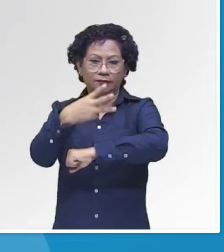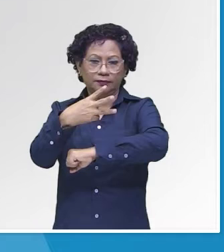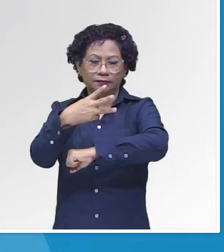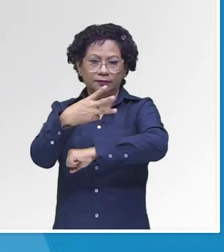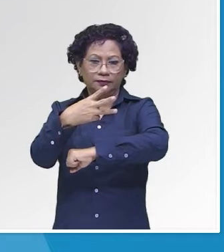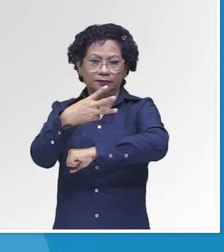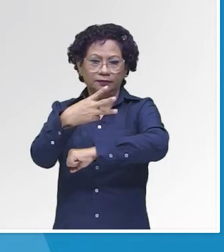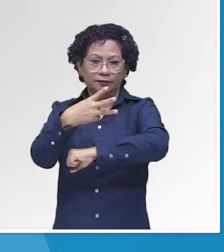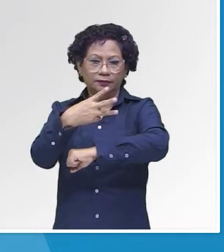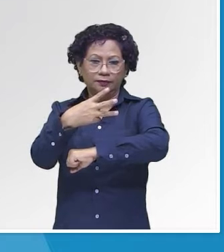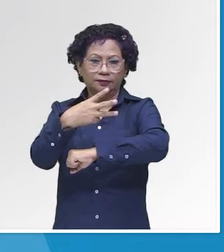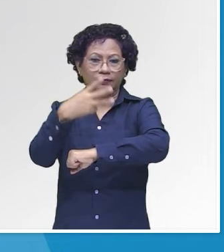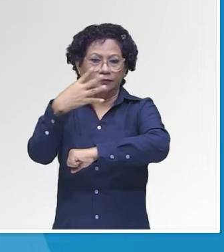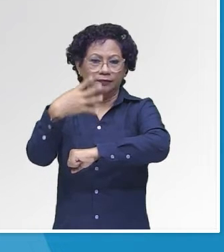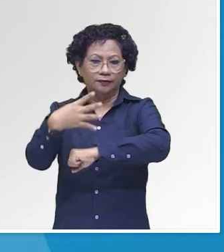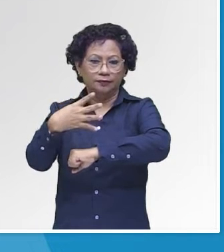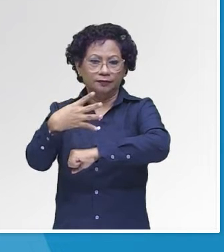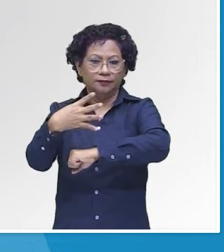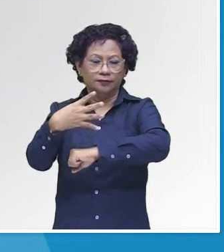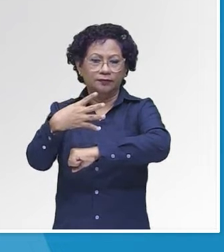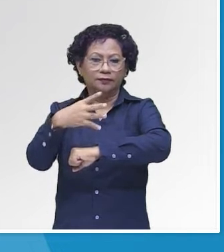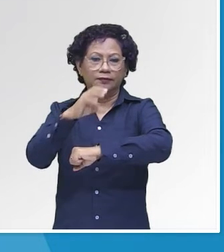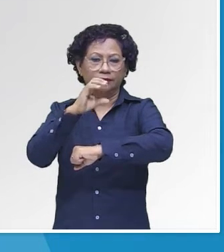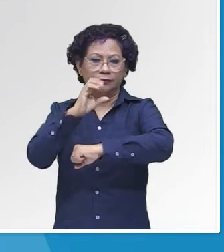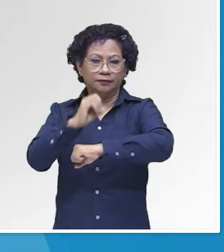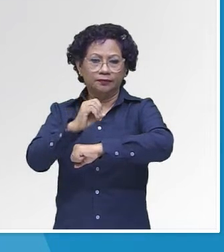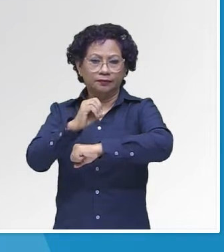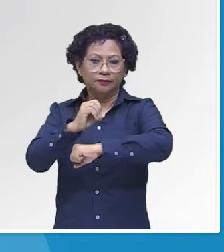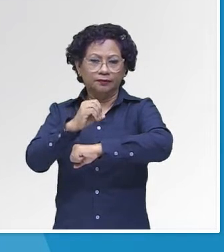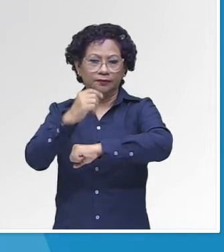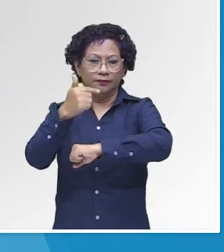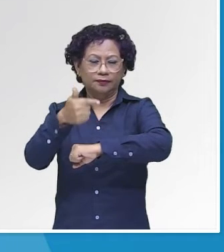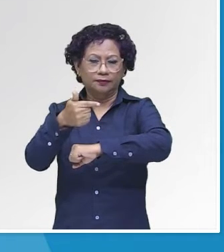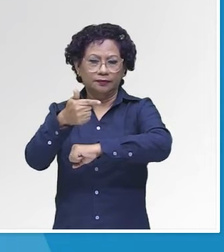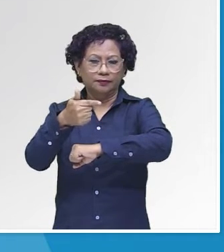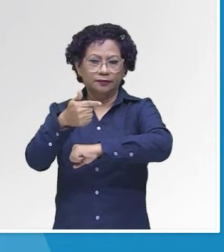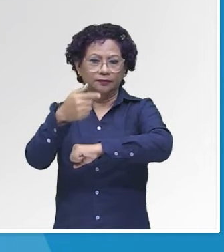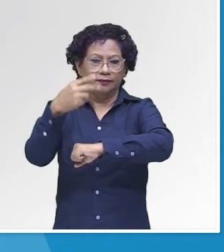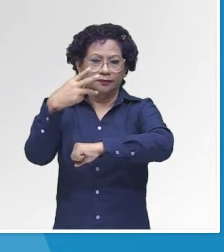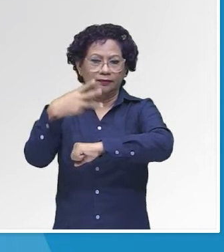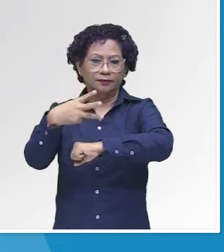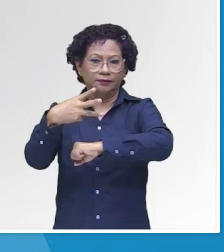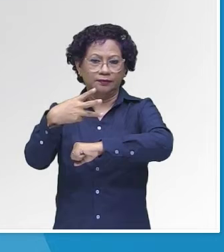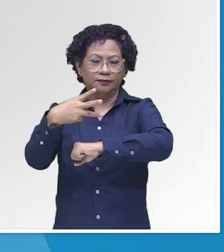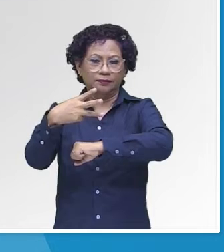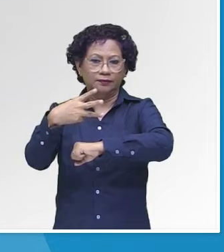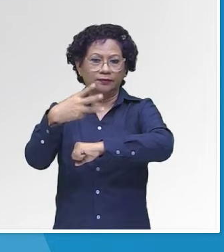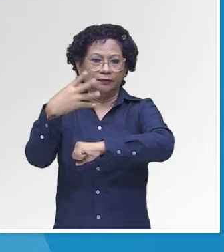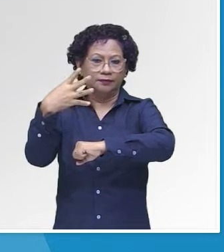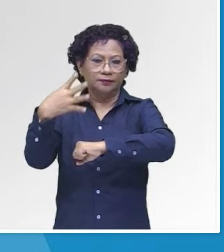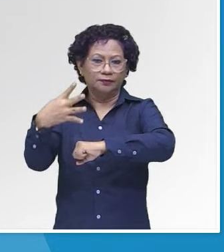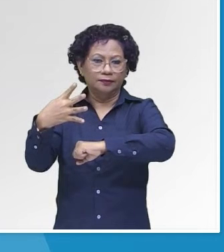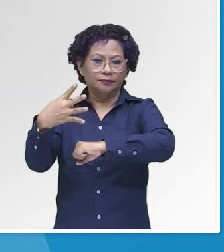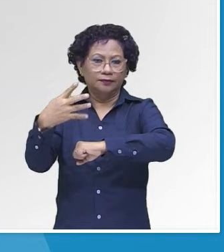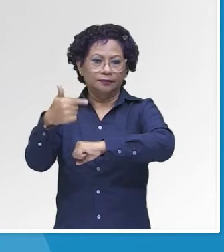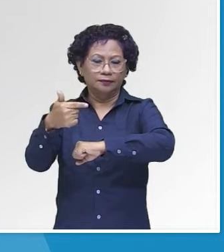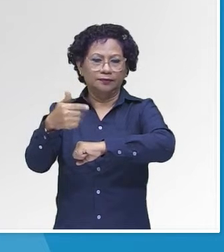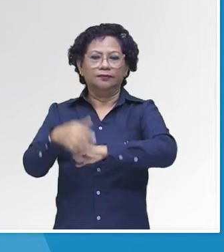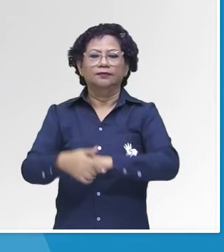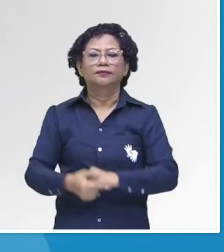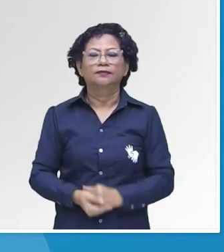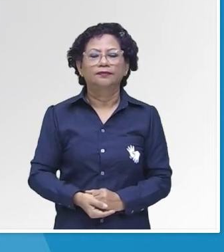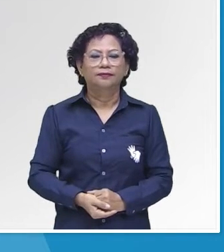mais 4 mais 0 mais 2 mais 3 mais 4 e mais